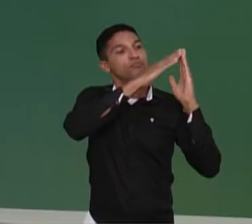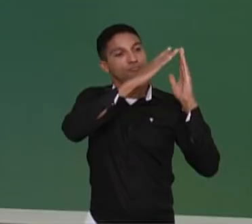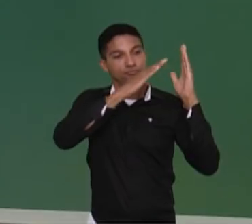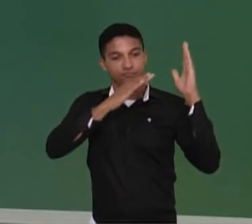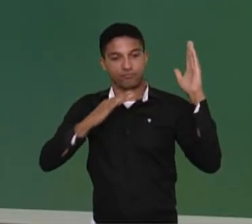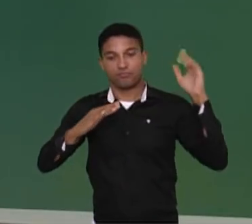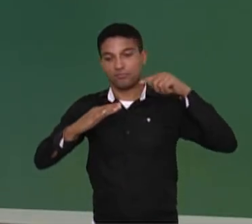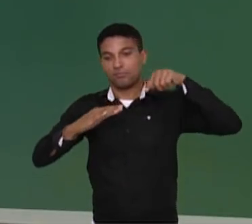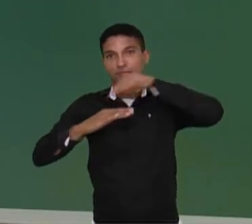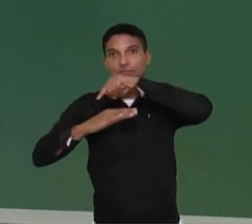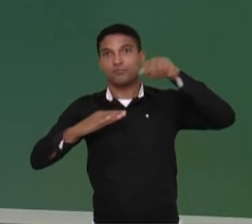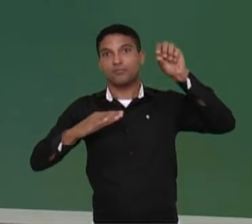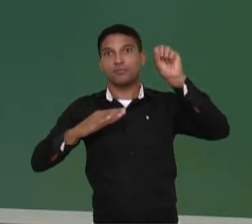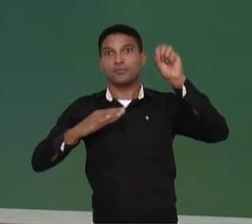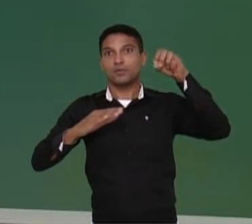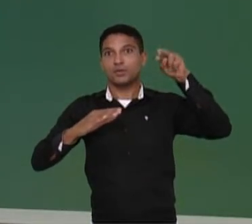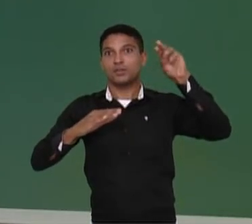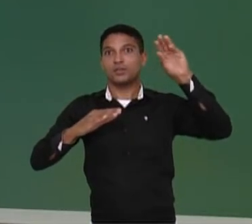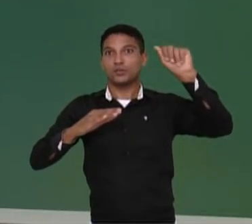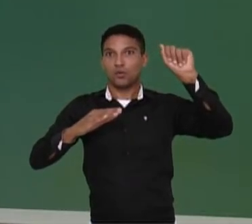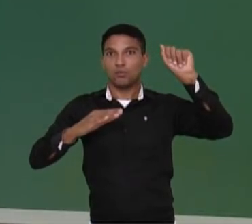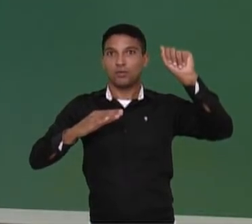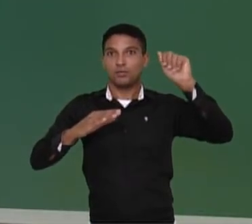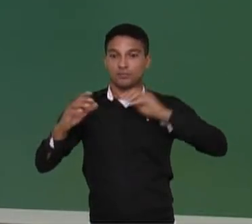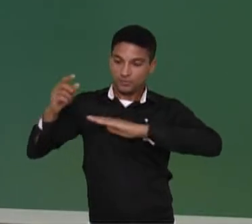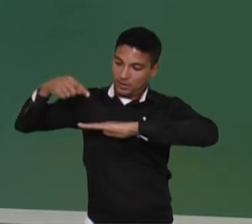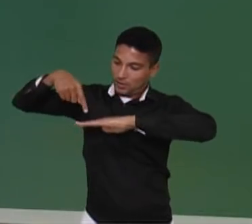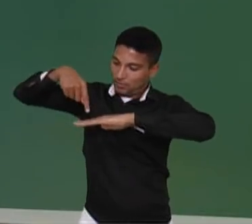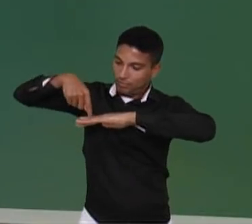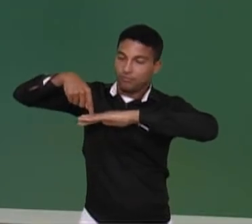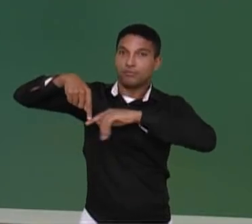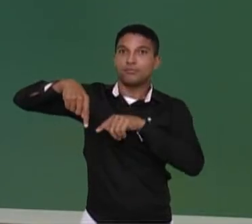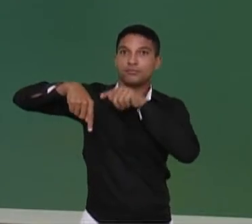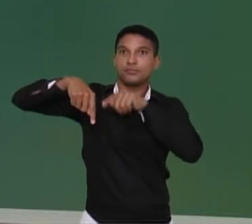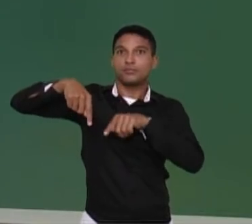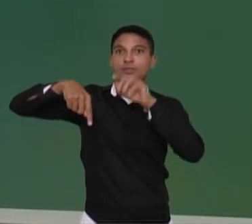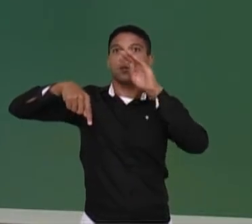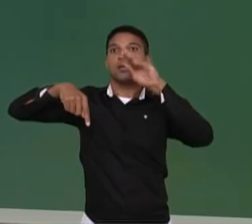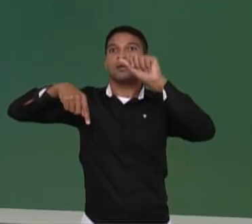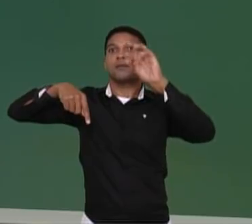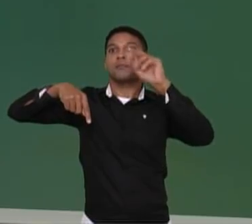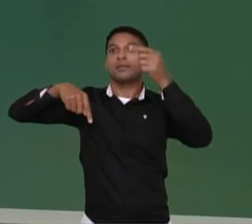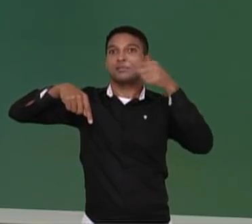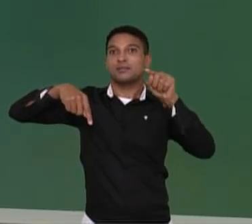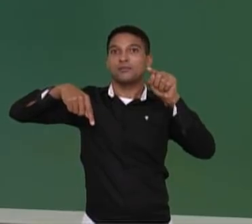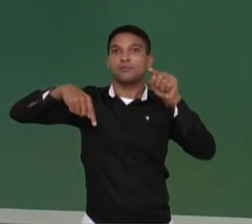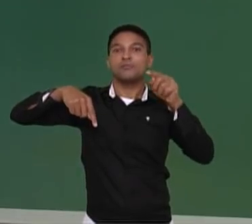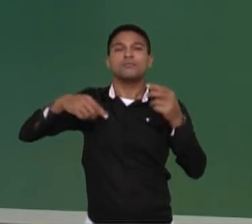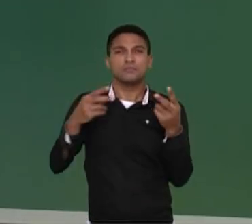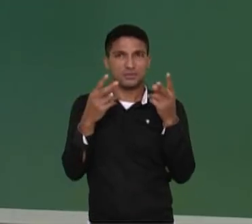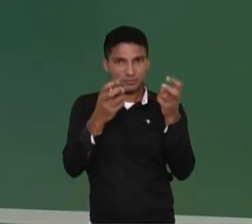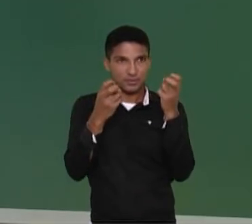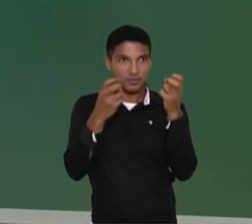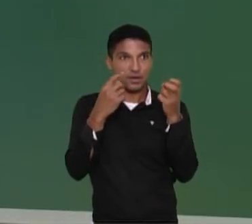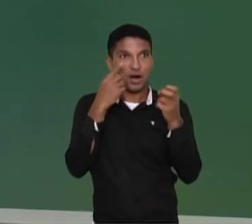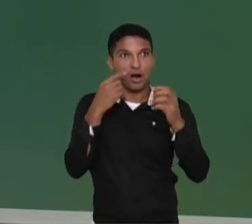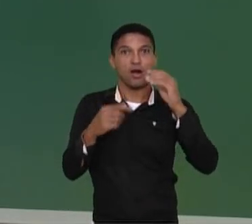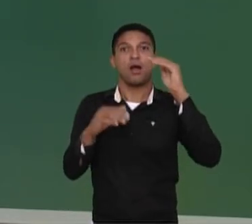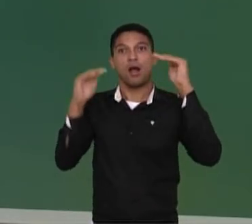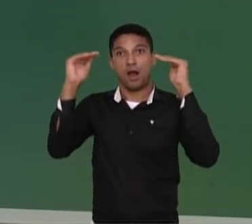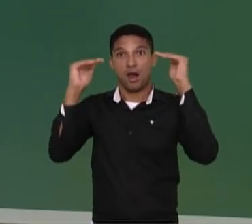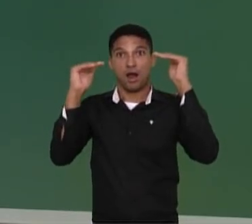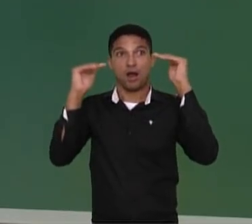passar multiplicando o 1 sobre 0,6. E aí eu fico com x igual a 12 vezes essa fração